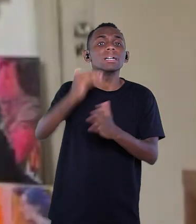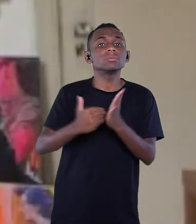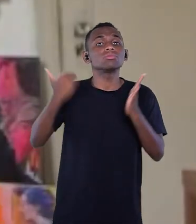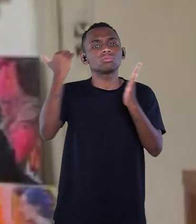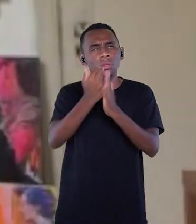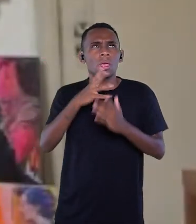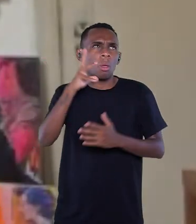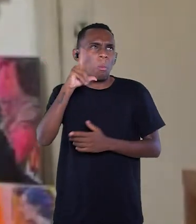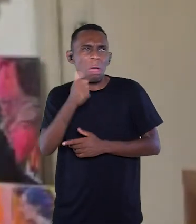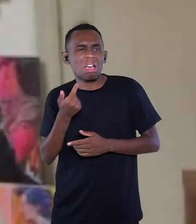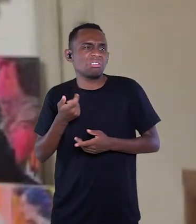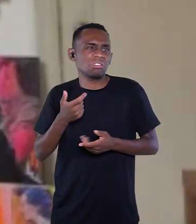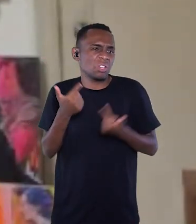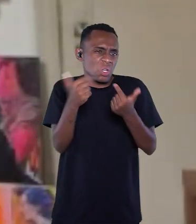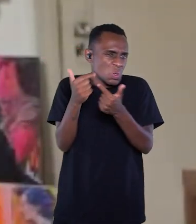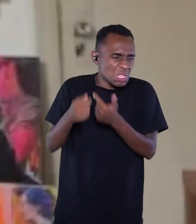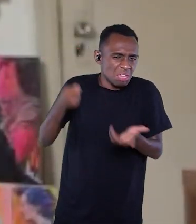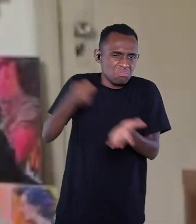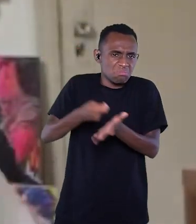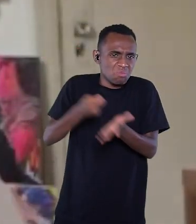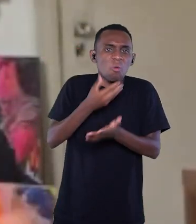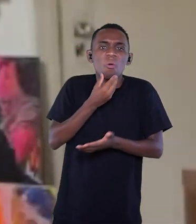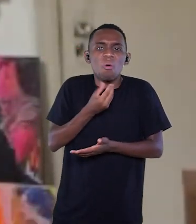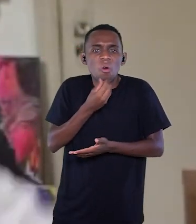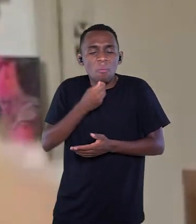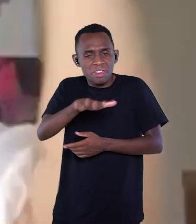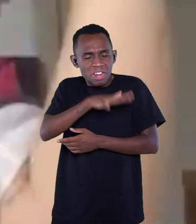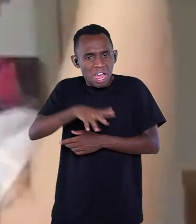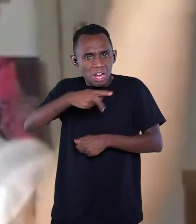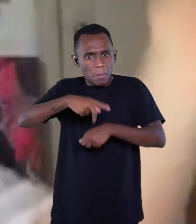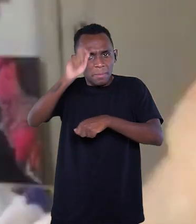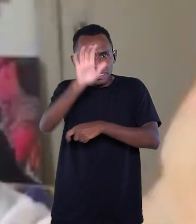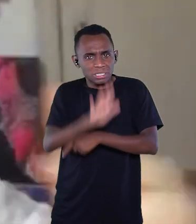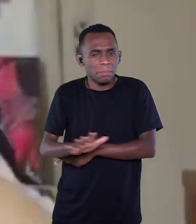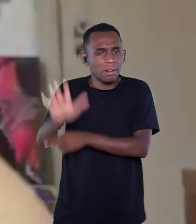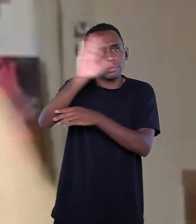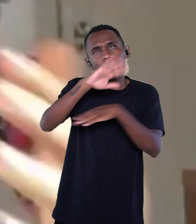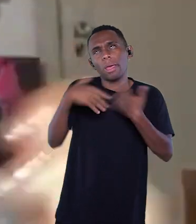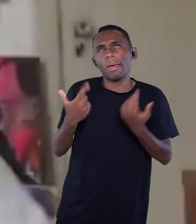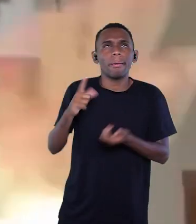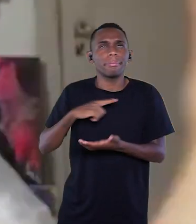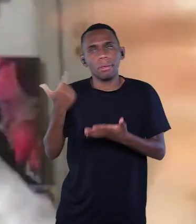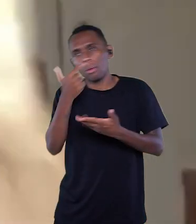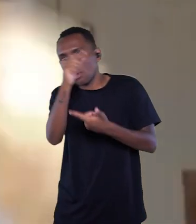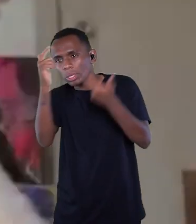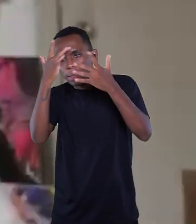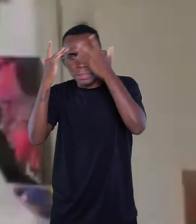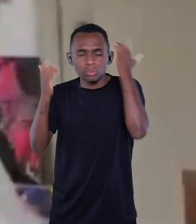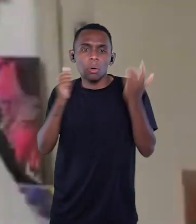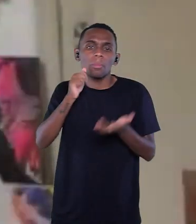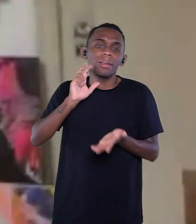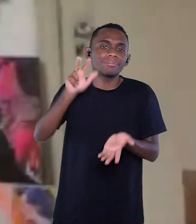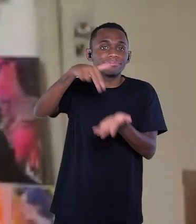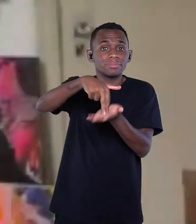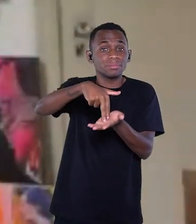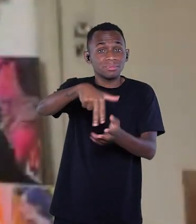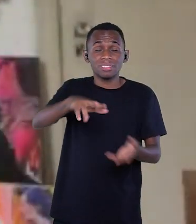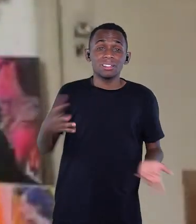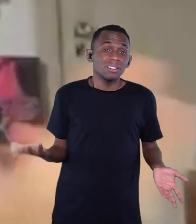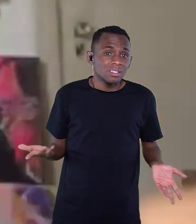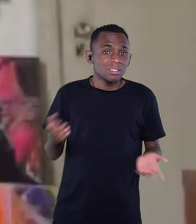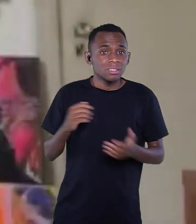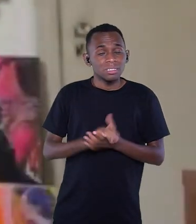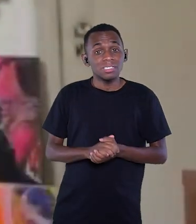tem tanto machismo assim nas artes no Brasil. Não, mas a gente teve a Peggy Guggenheim, tipo assim, uma pessoa, né?